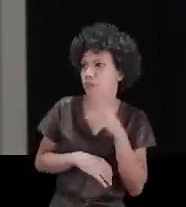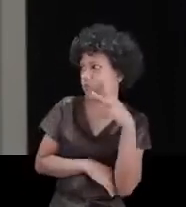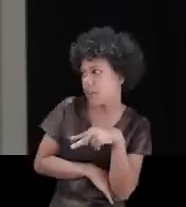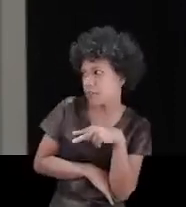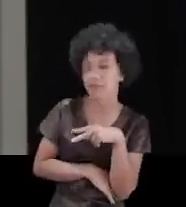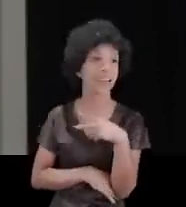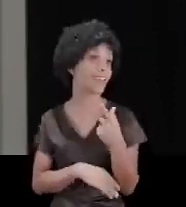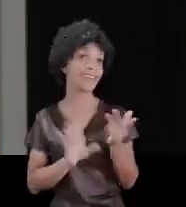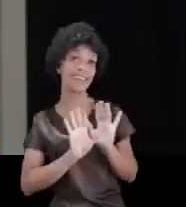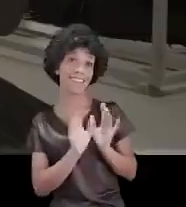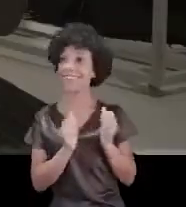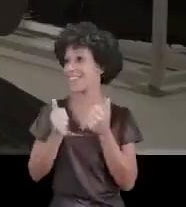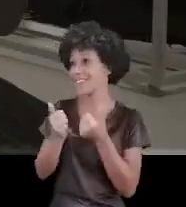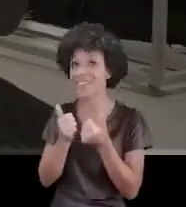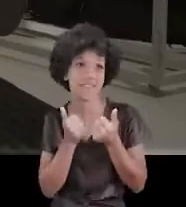semana